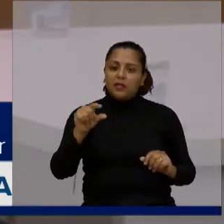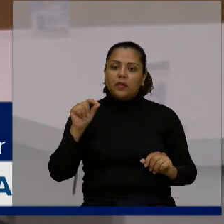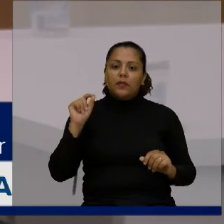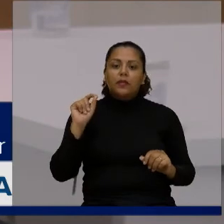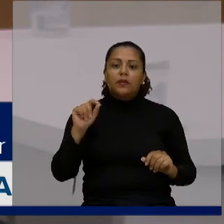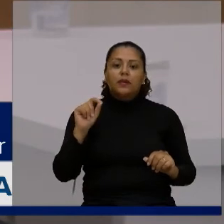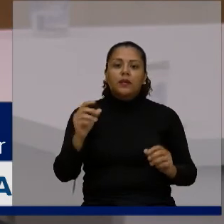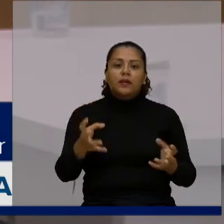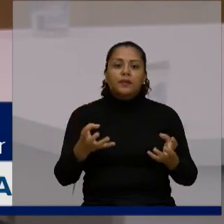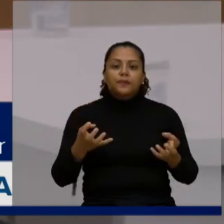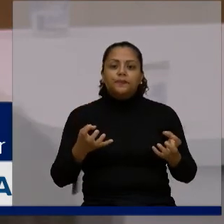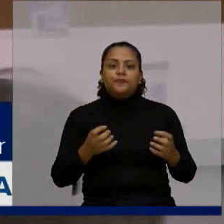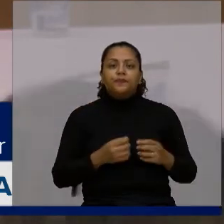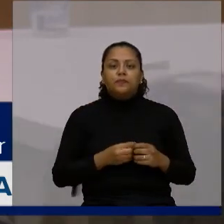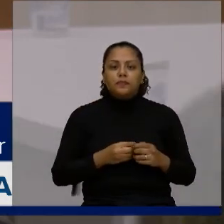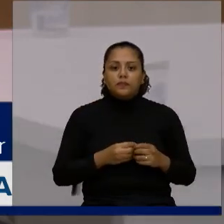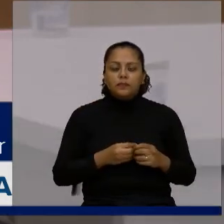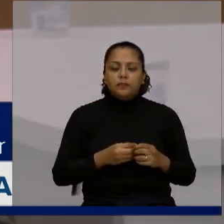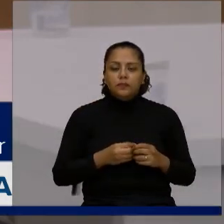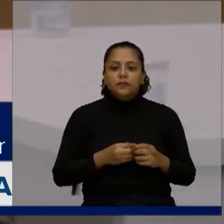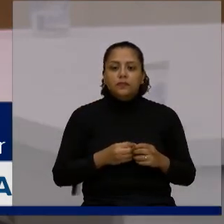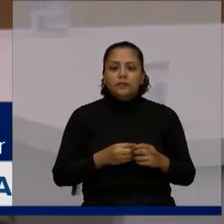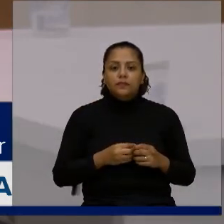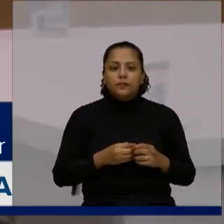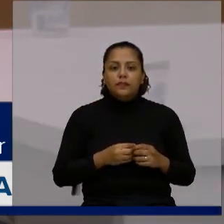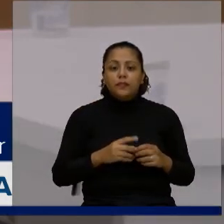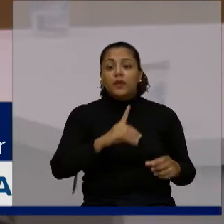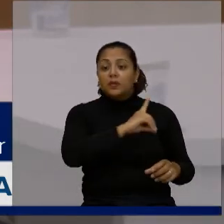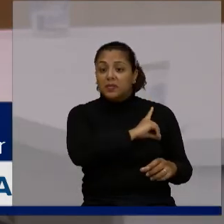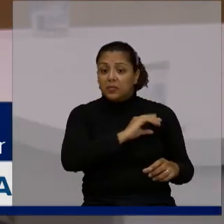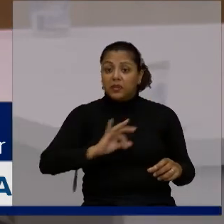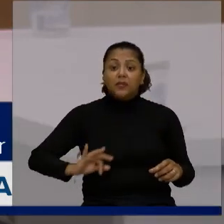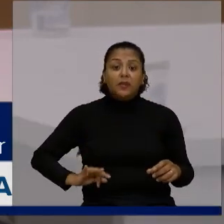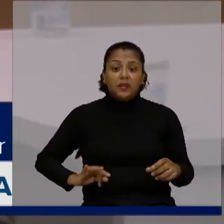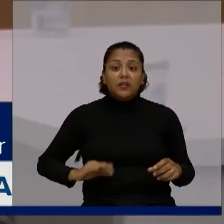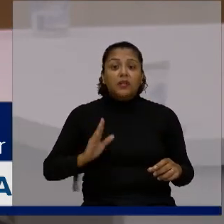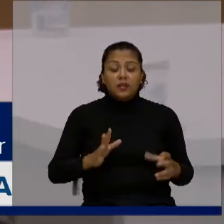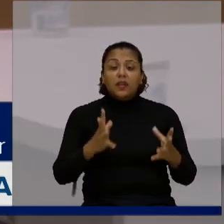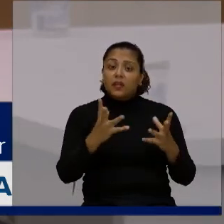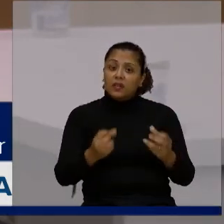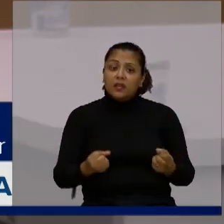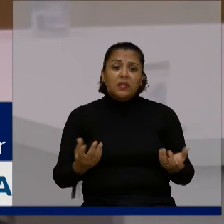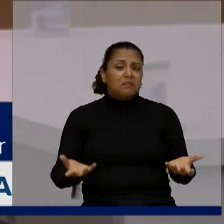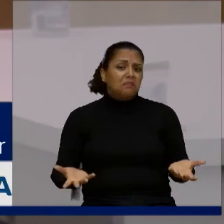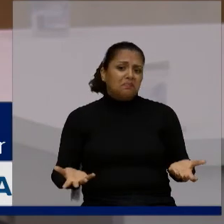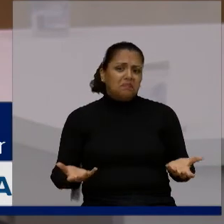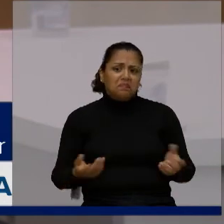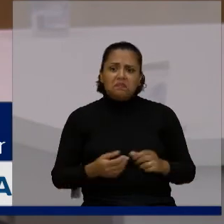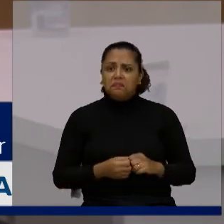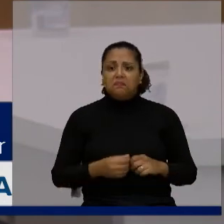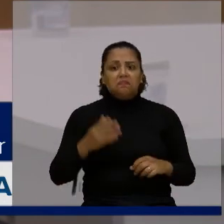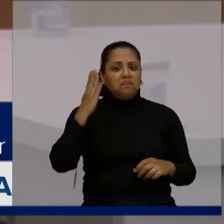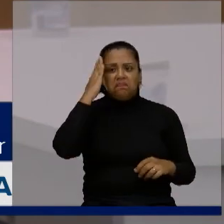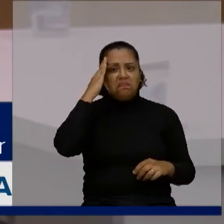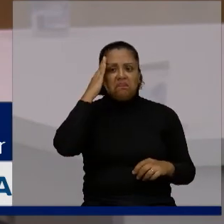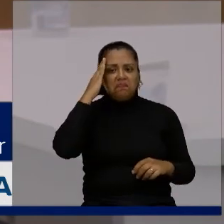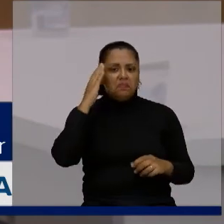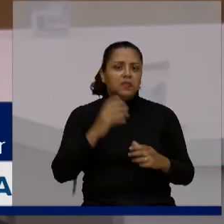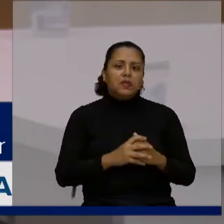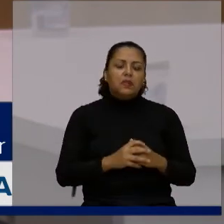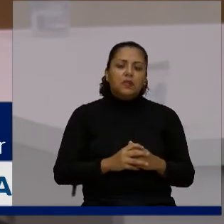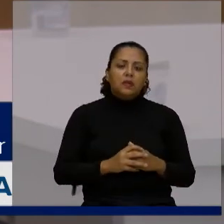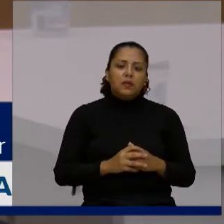a base repudiar um projeto que o deputado futuramente vai votar favorável. Então, faço esse